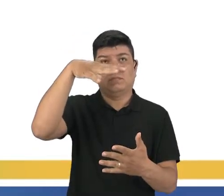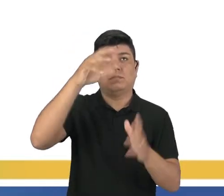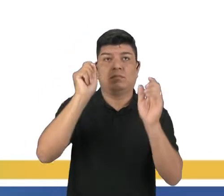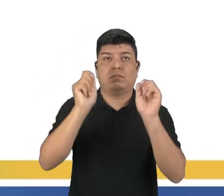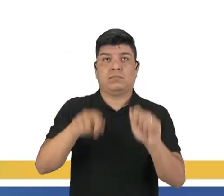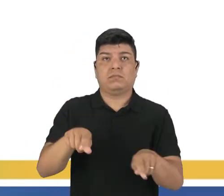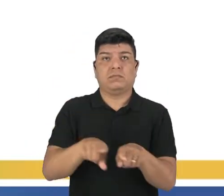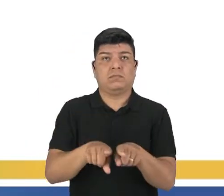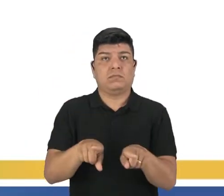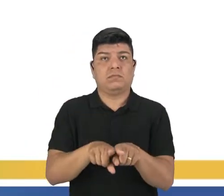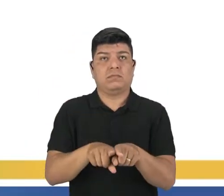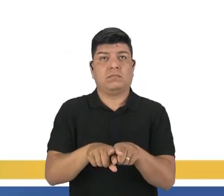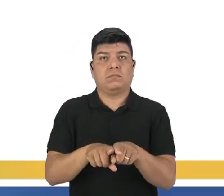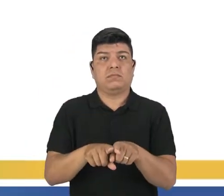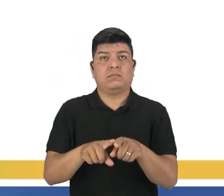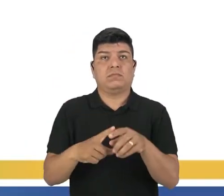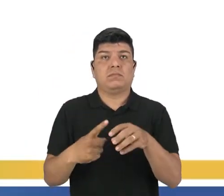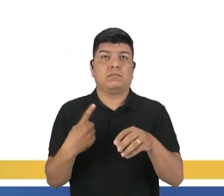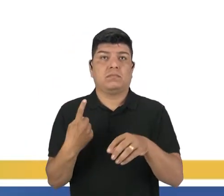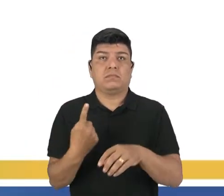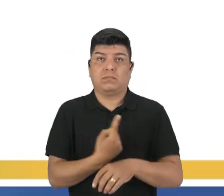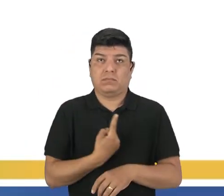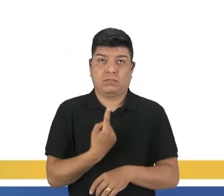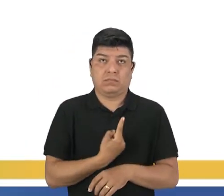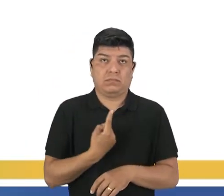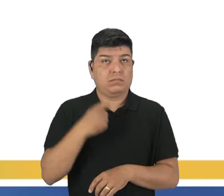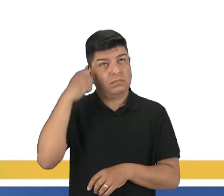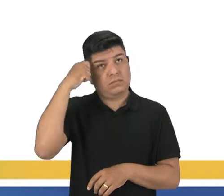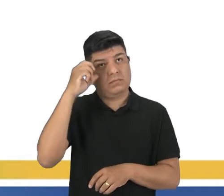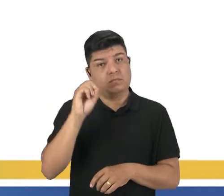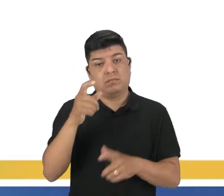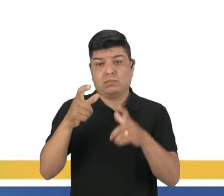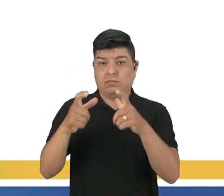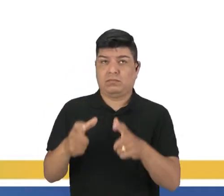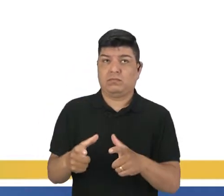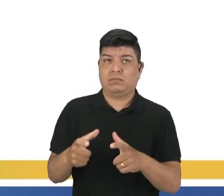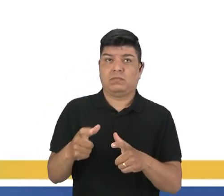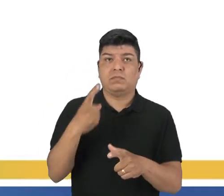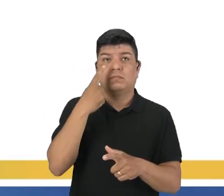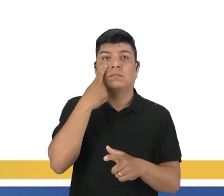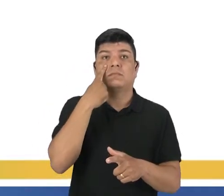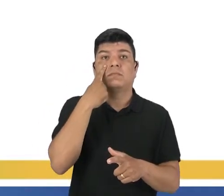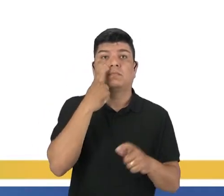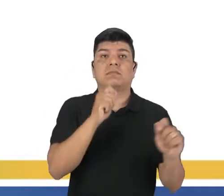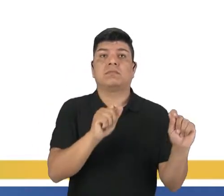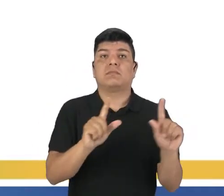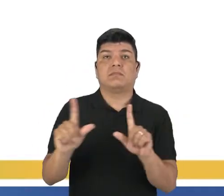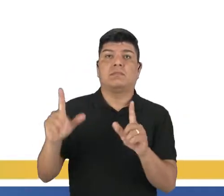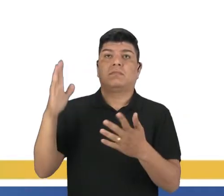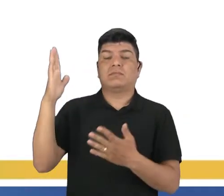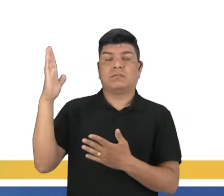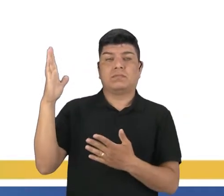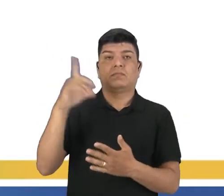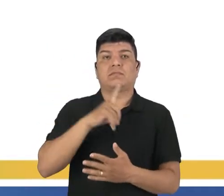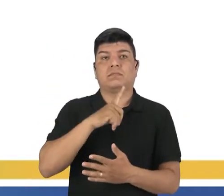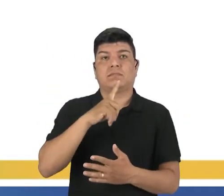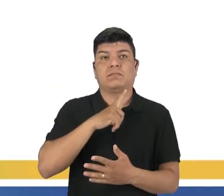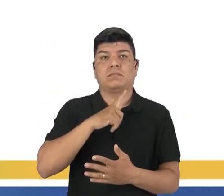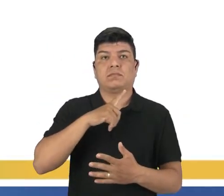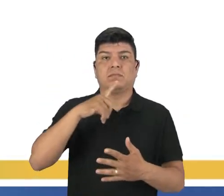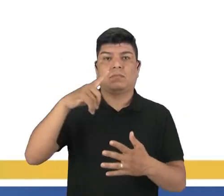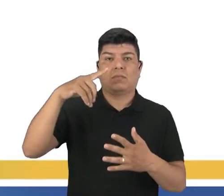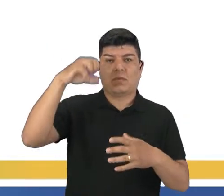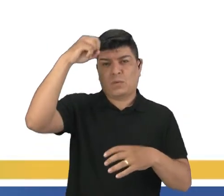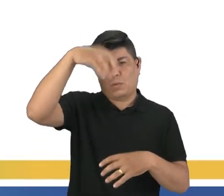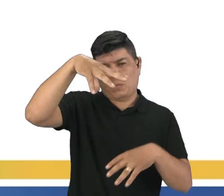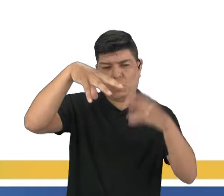do projetor permite também, isolar um ator ou um cenário. Observe um cenário aí que você tem